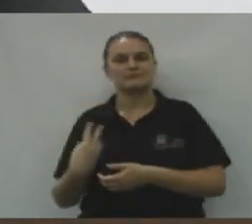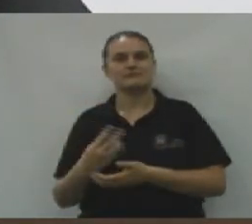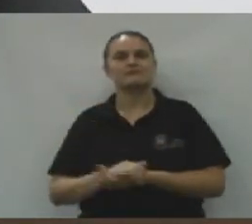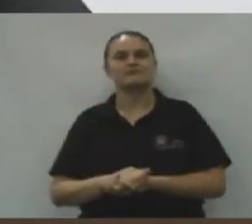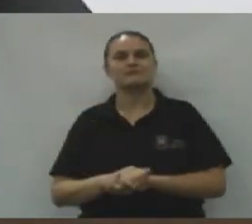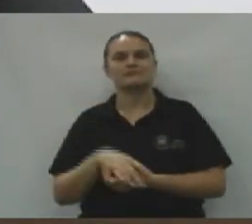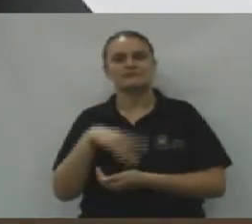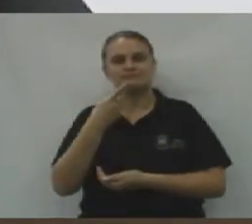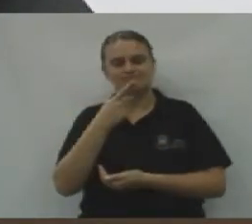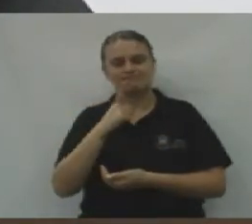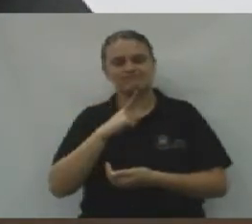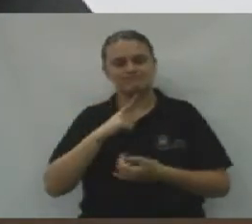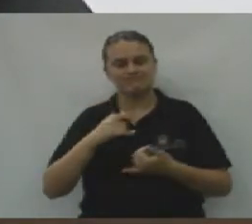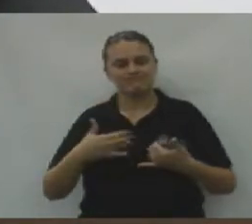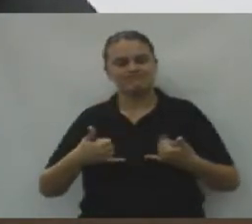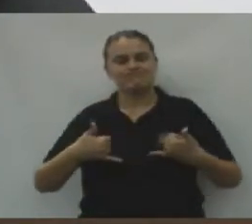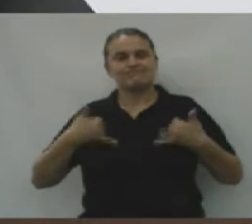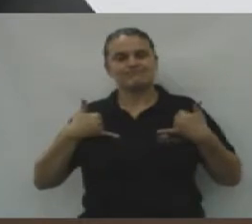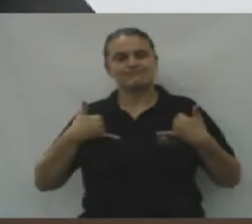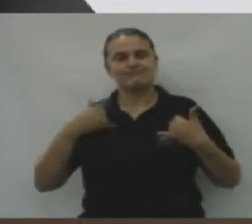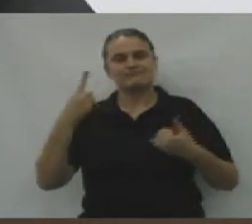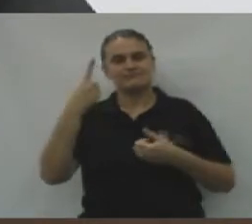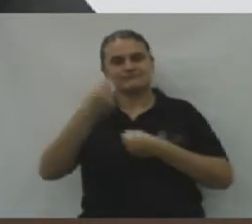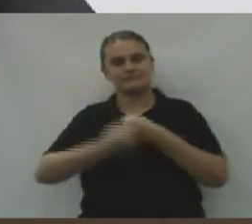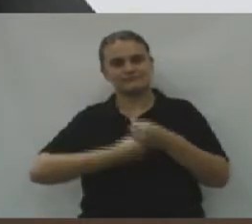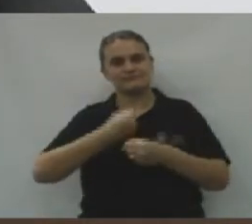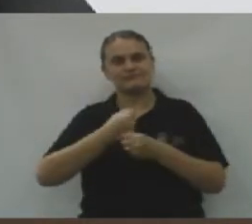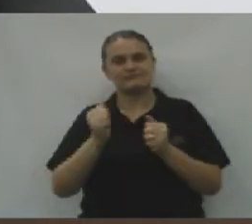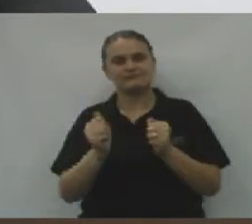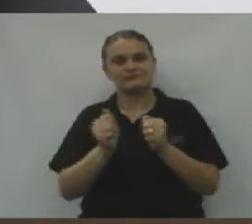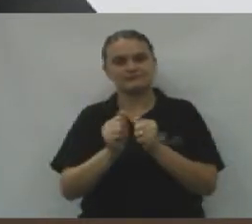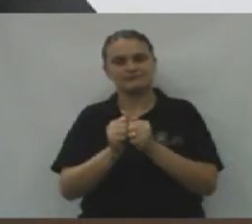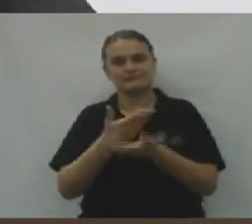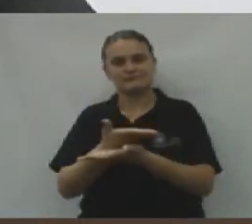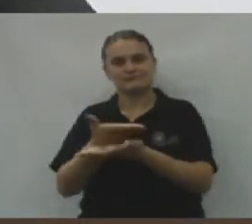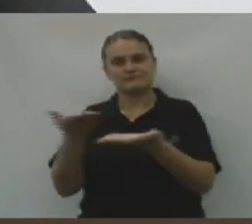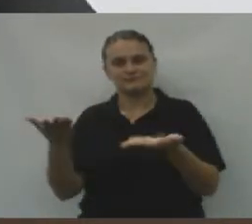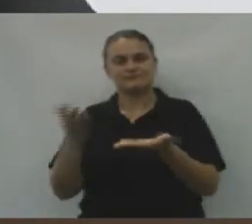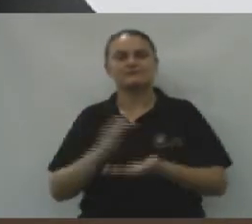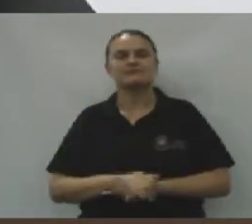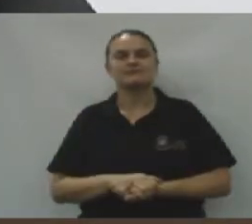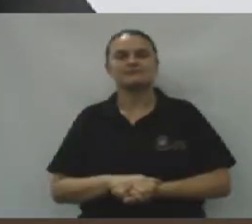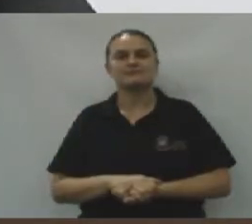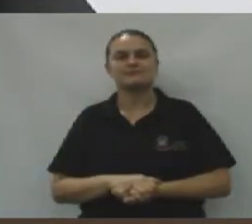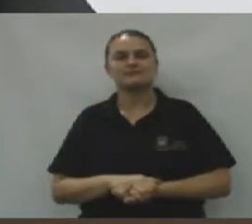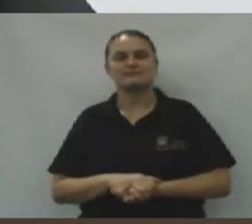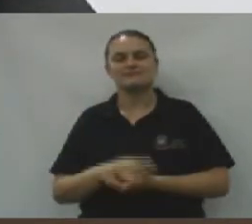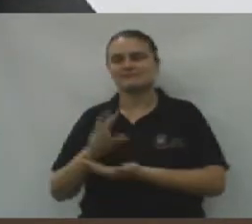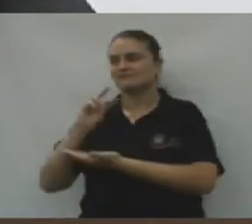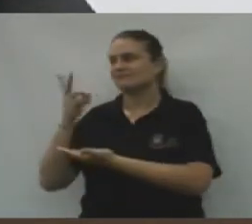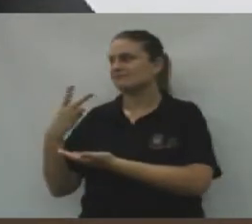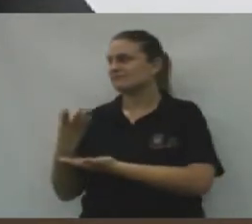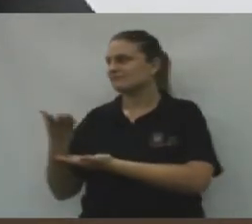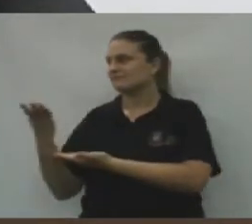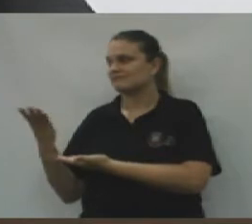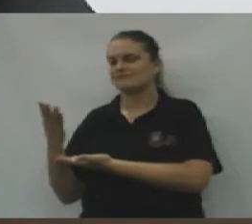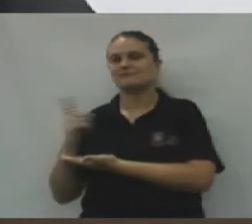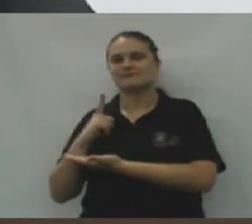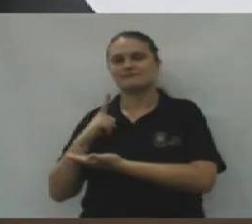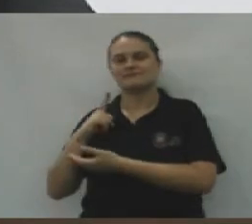dizer que para mim foi uma honra poder, esse primeiro ano, estar com vocês. Aí, com alguns vereadores com